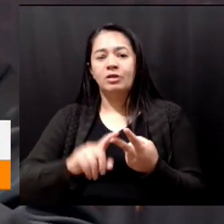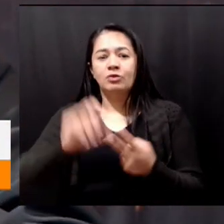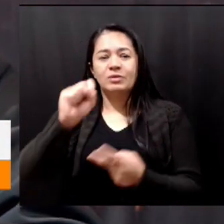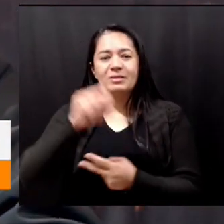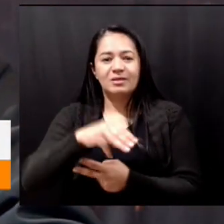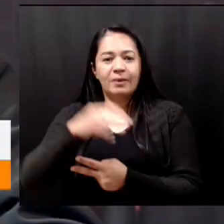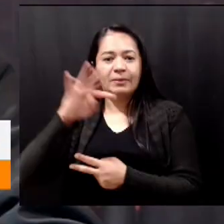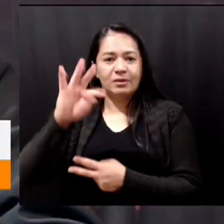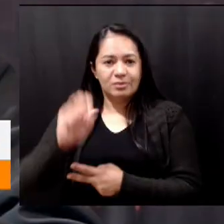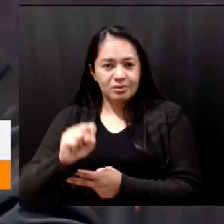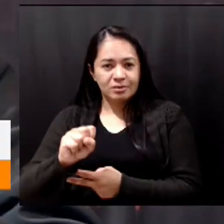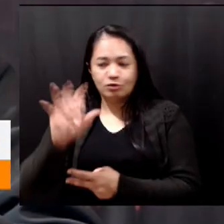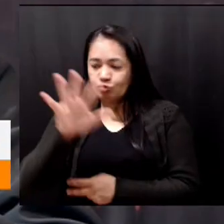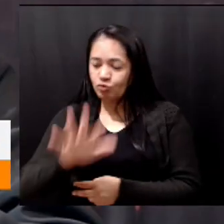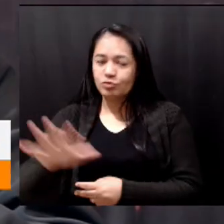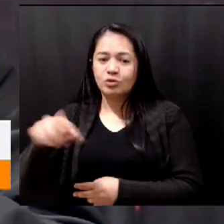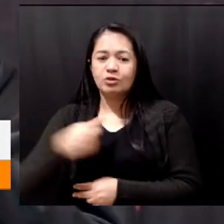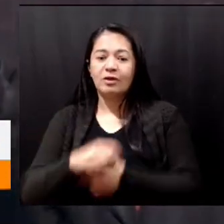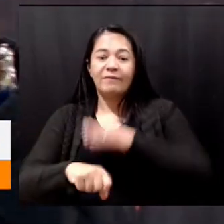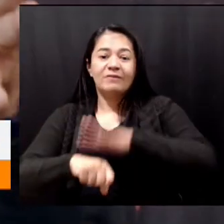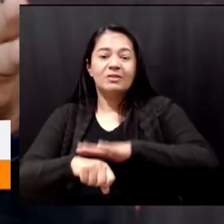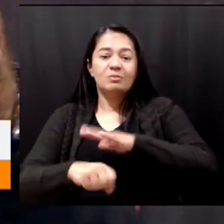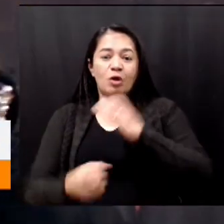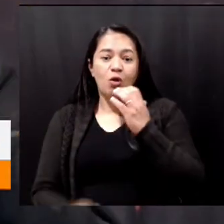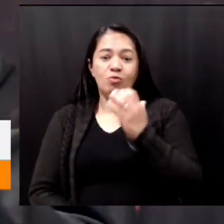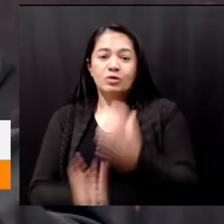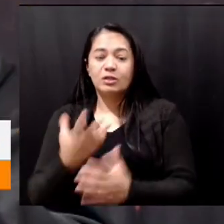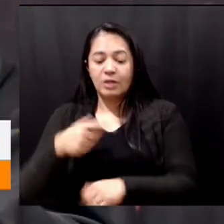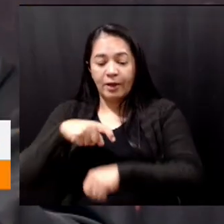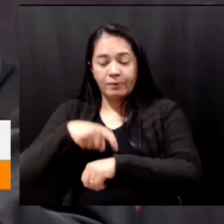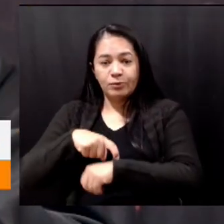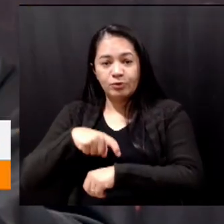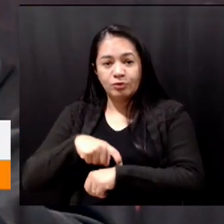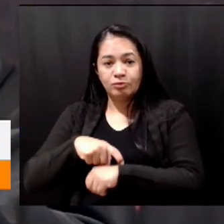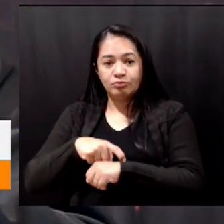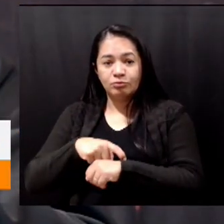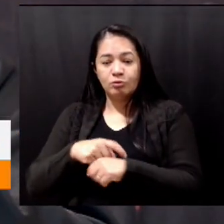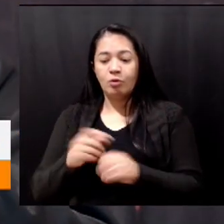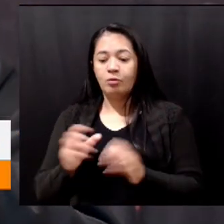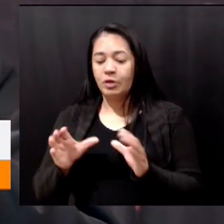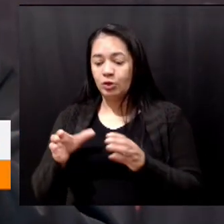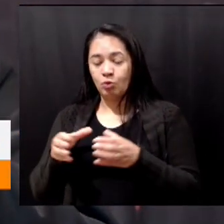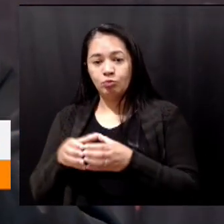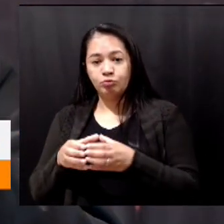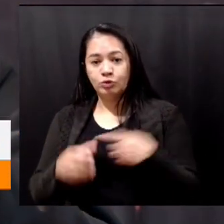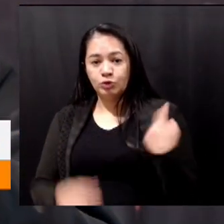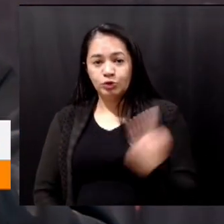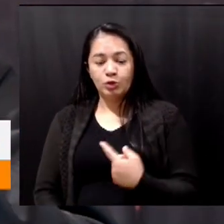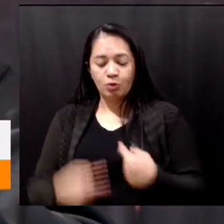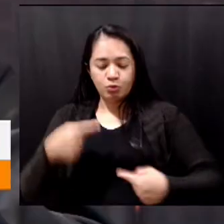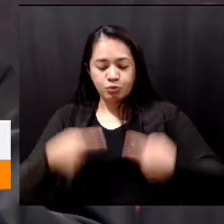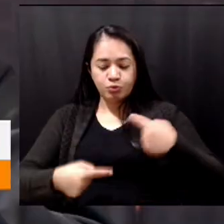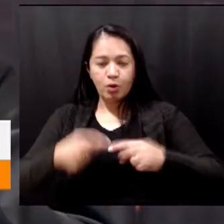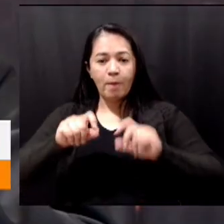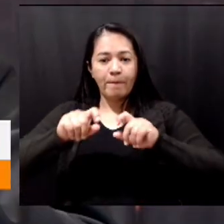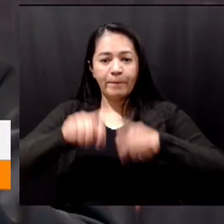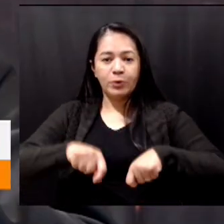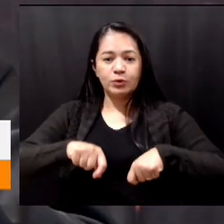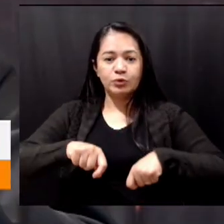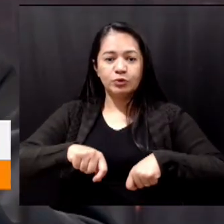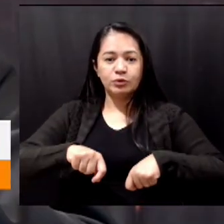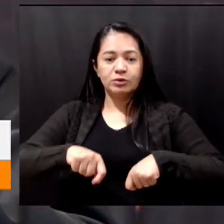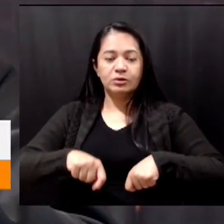nós fizemos? Nós criamos um momento fechado, onde nós discutimos a possibilidade de integração entre os